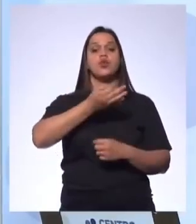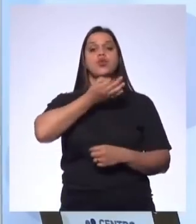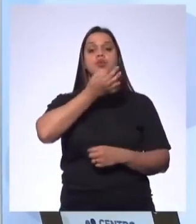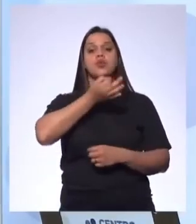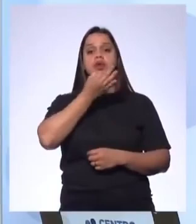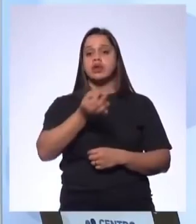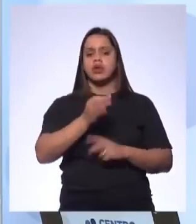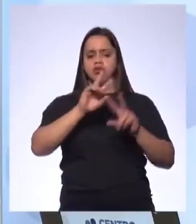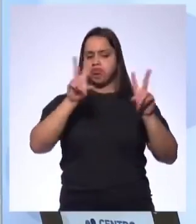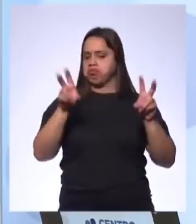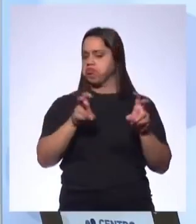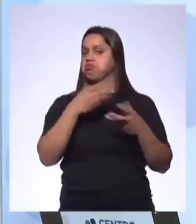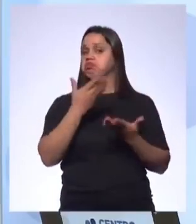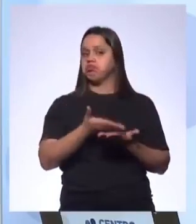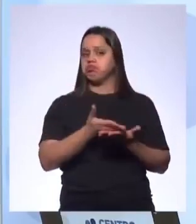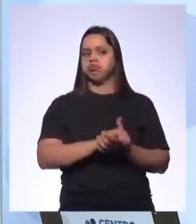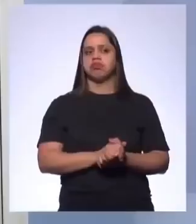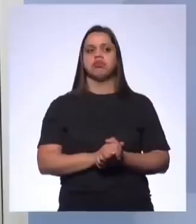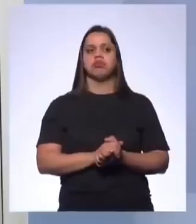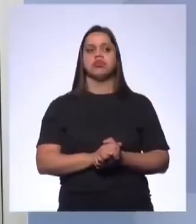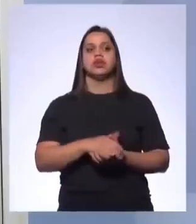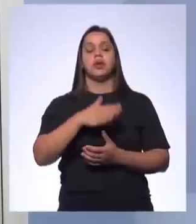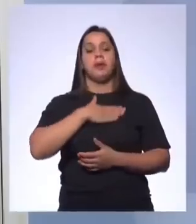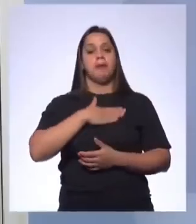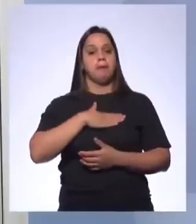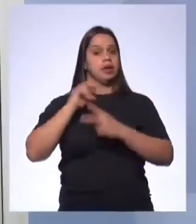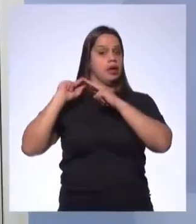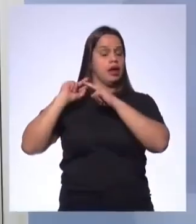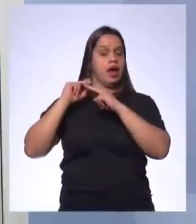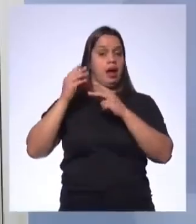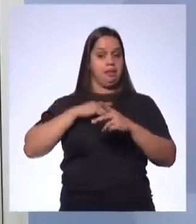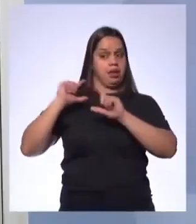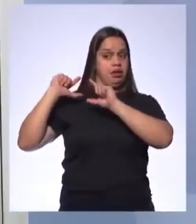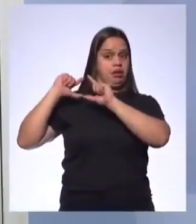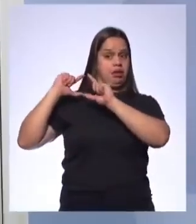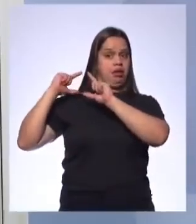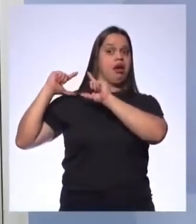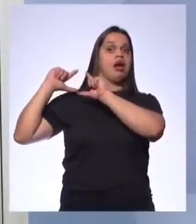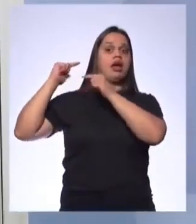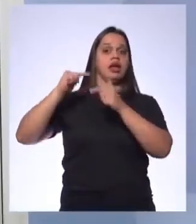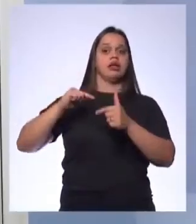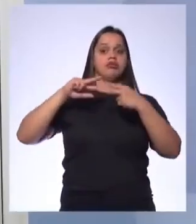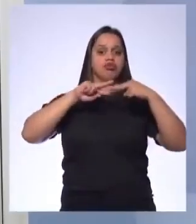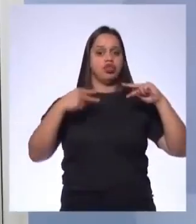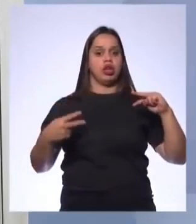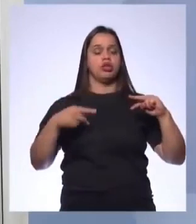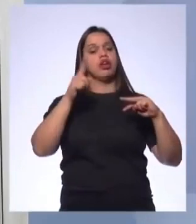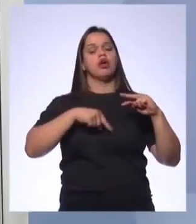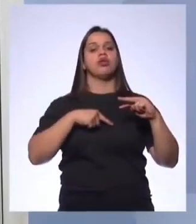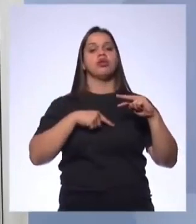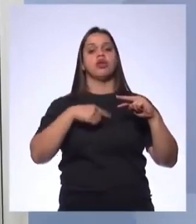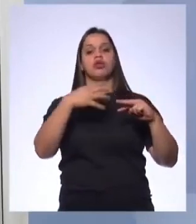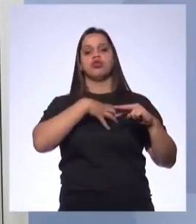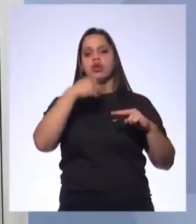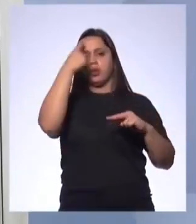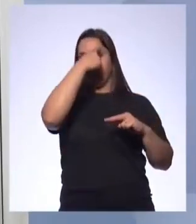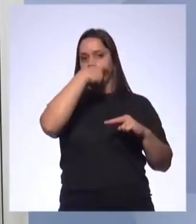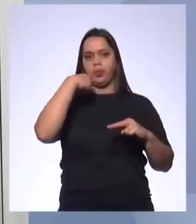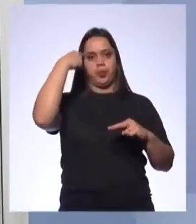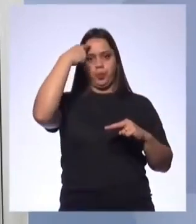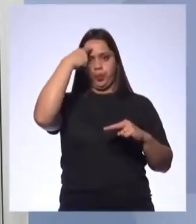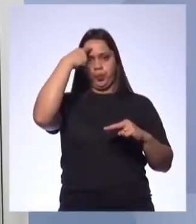de qual é o assunto. Então, a minha genética, a minha herança genética é o formato do meu rosto. Tá